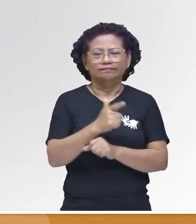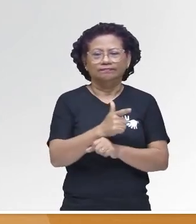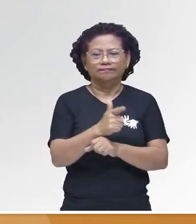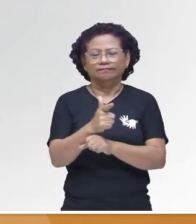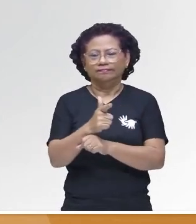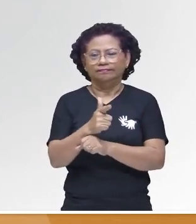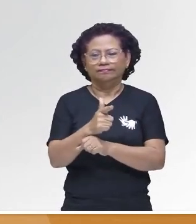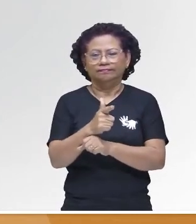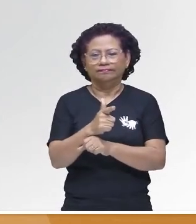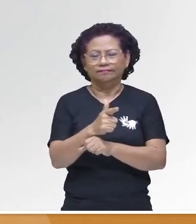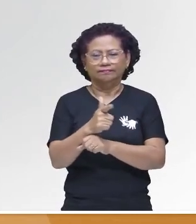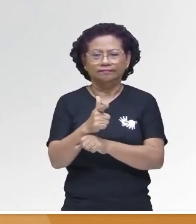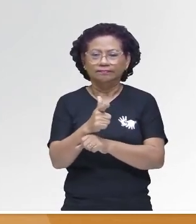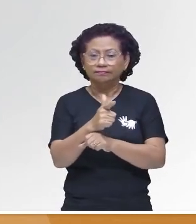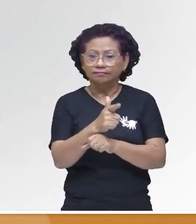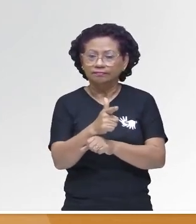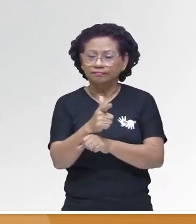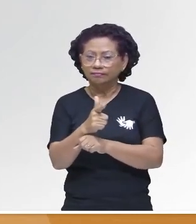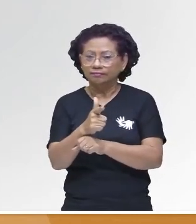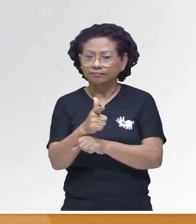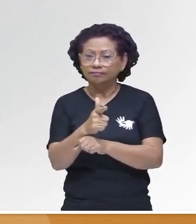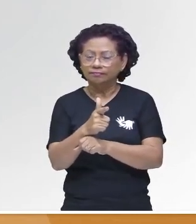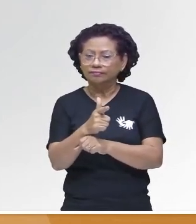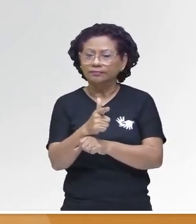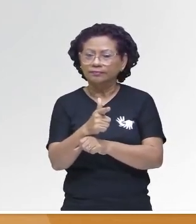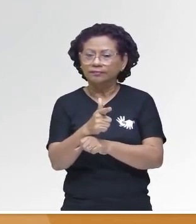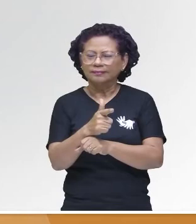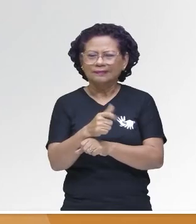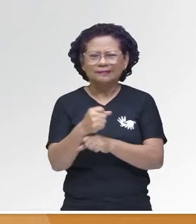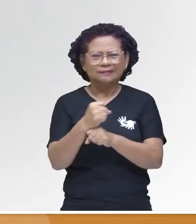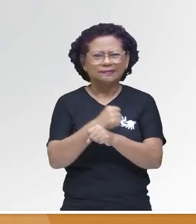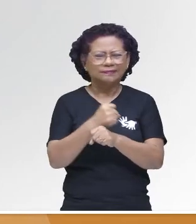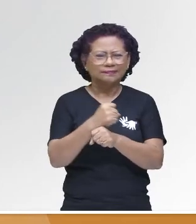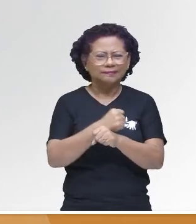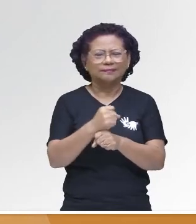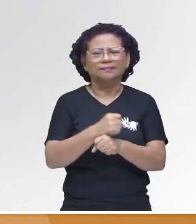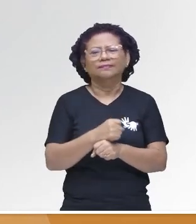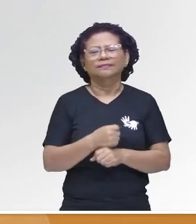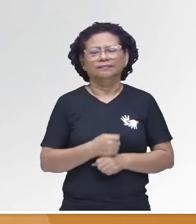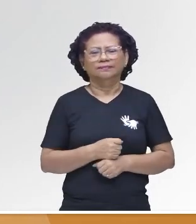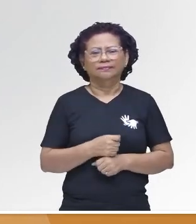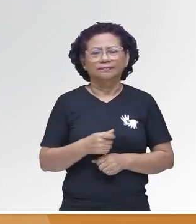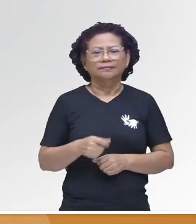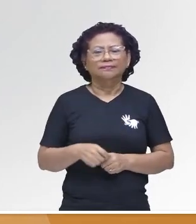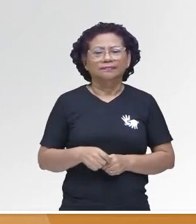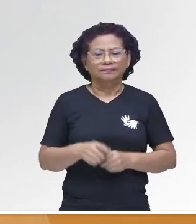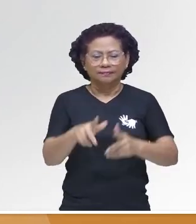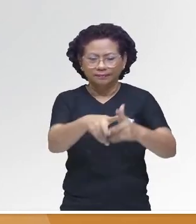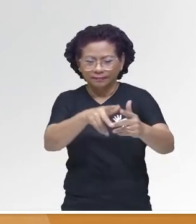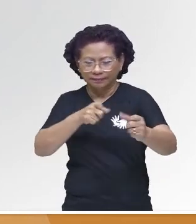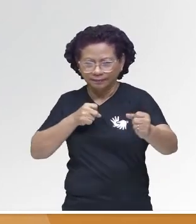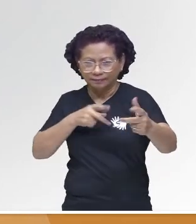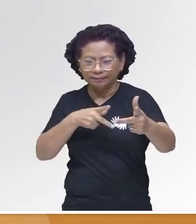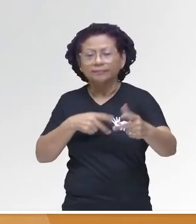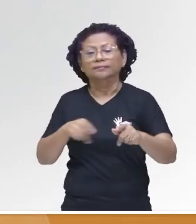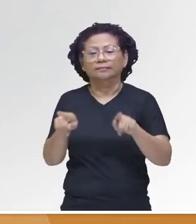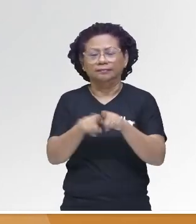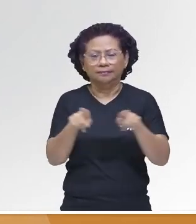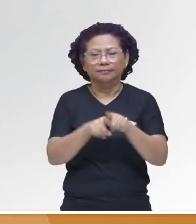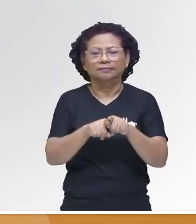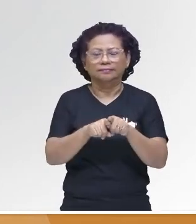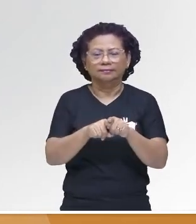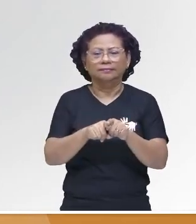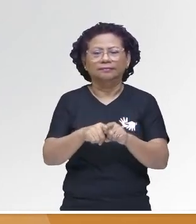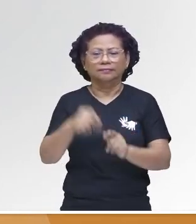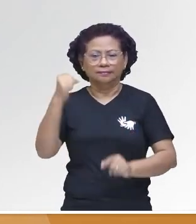só ou de 2 tiros, uma arma muito antiga, espingardas, adagas, que são facas, punhais,